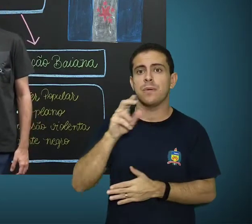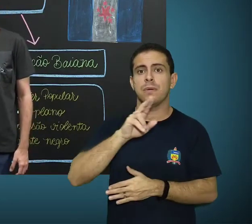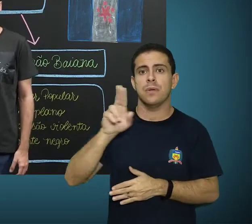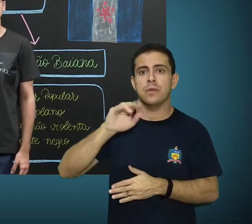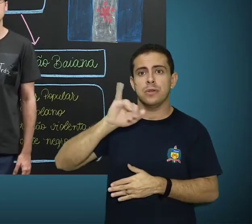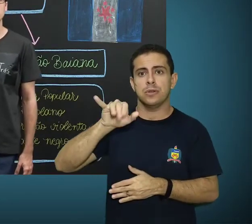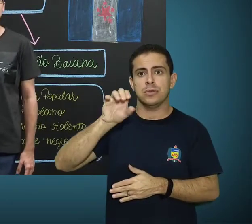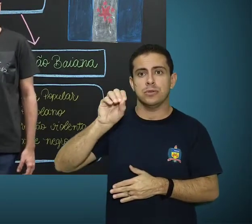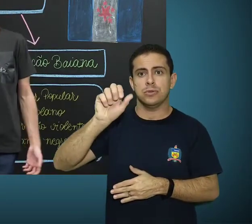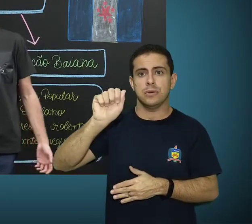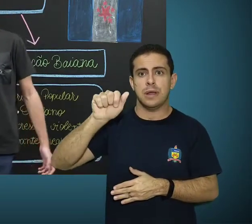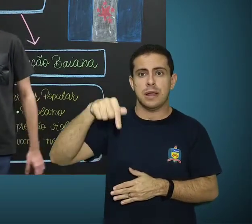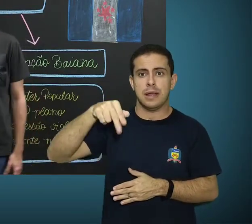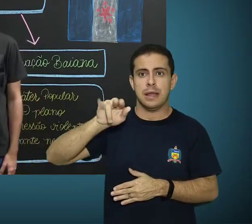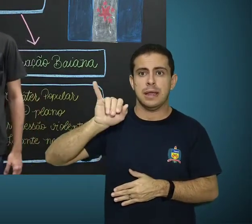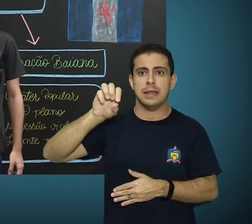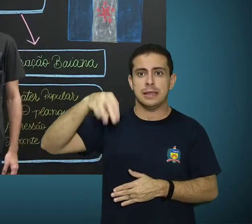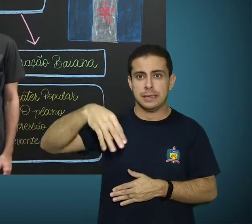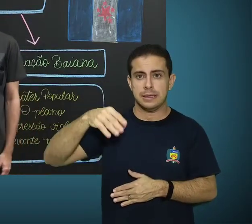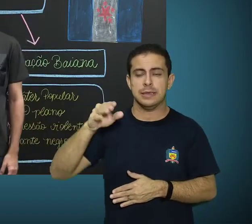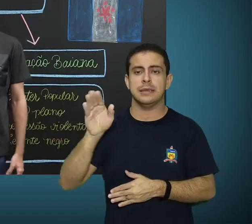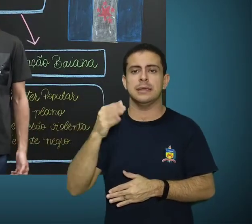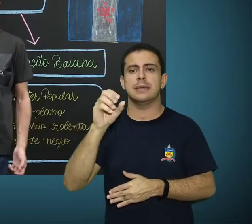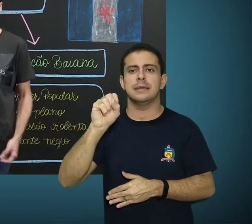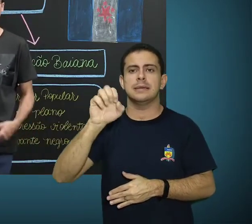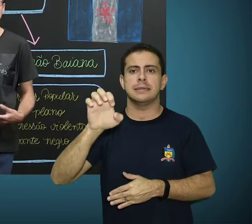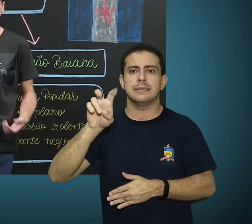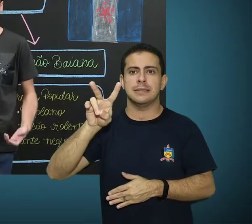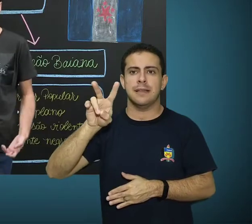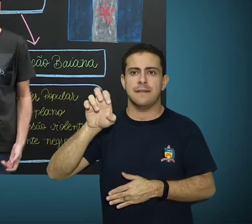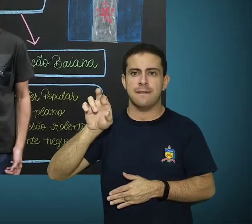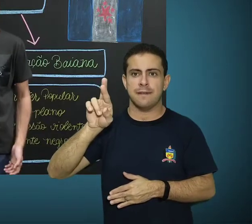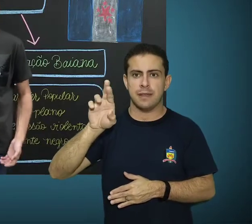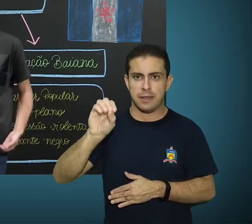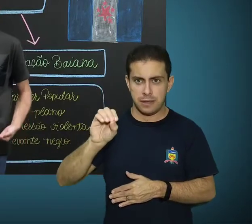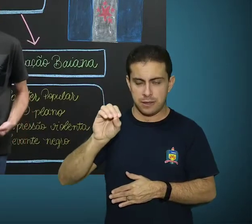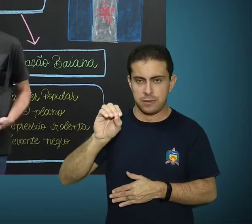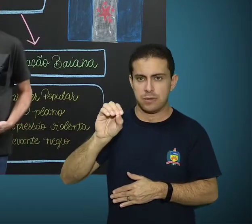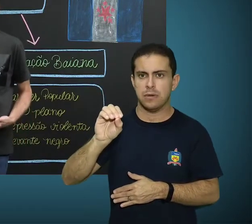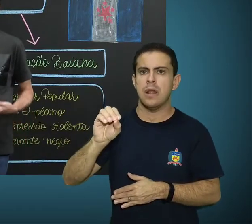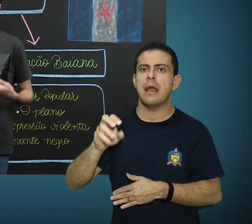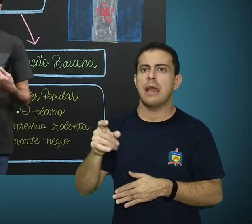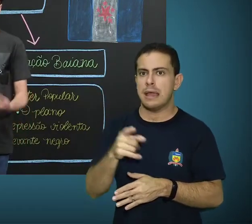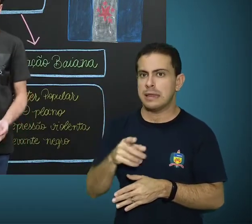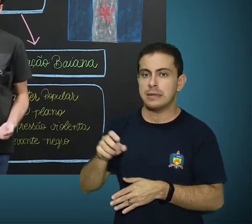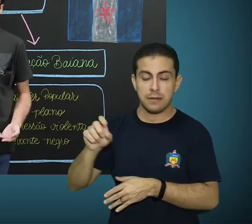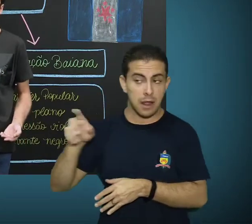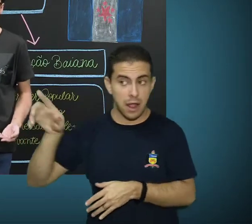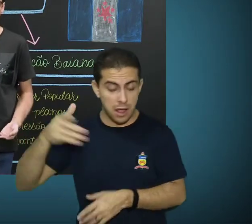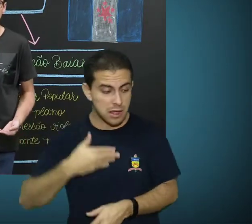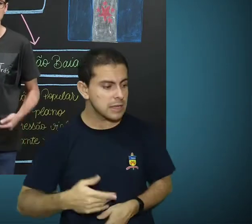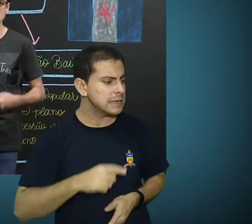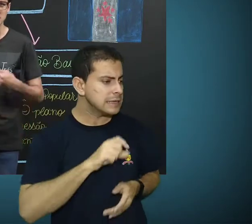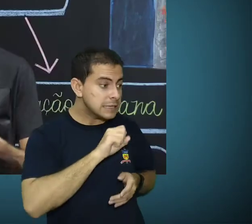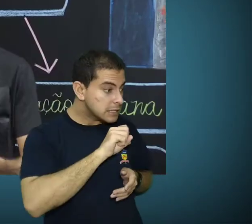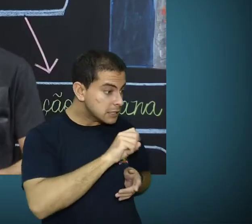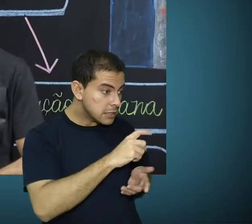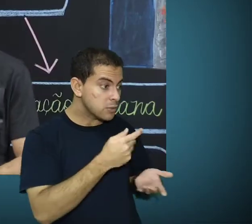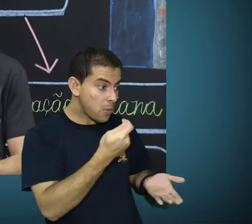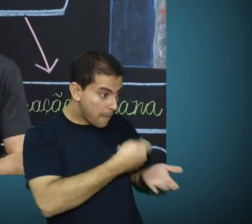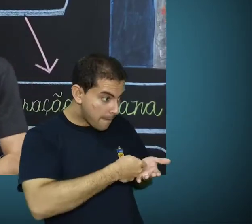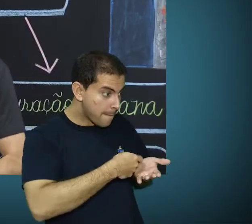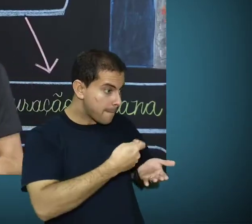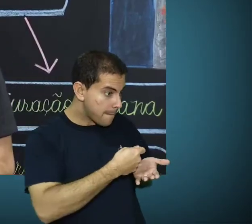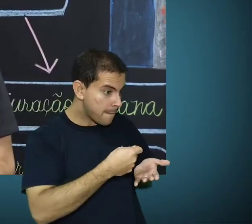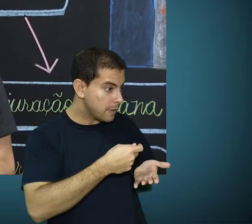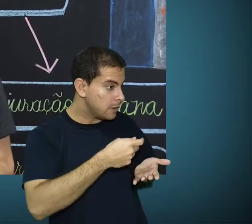diante de uma oferta do poder público de perdão de algumas dívidas, ele entregou a conspiração. Tudo que estava pronto